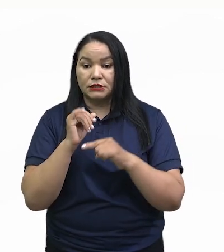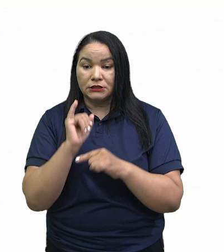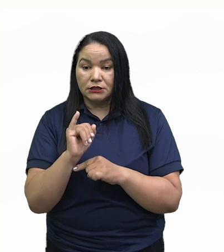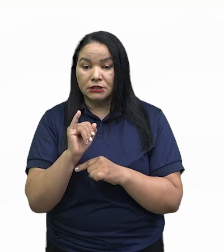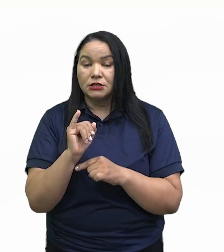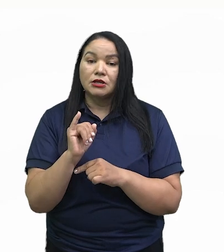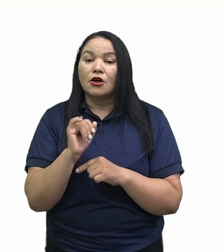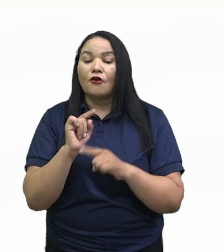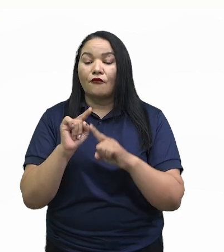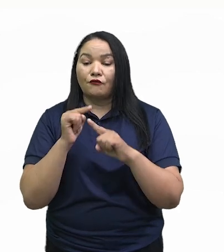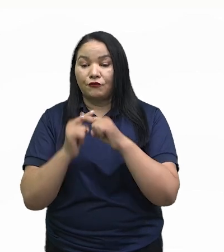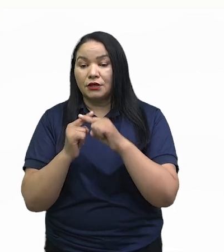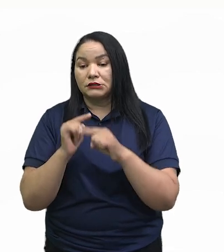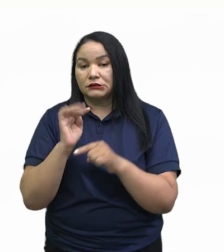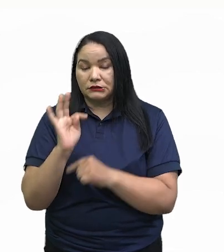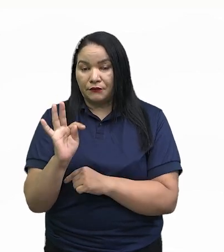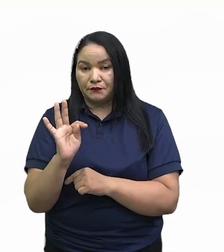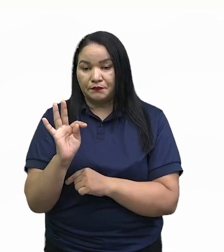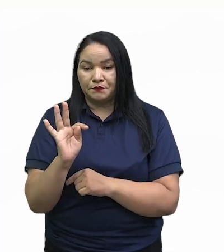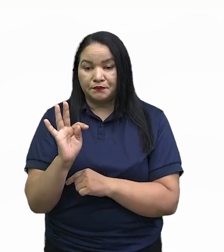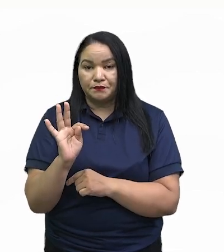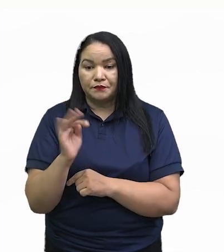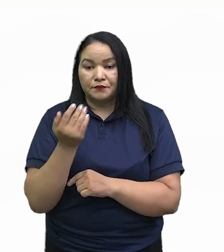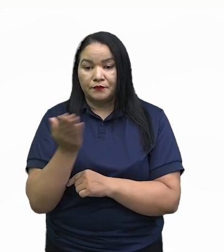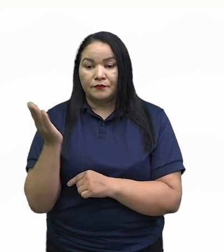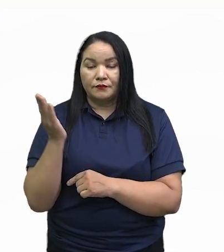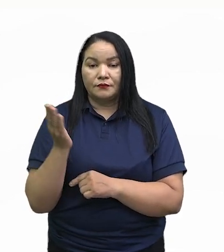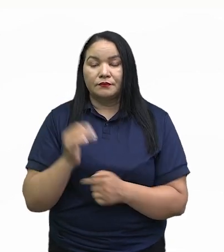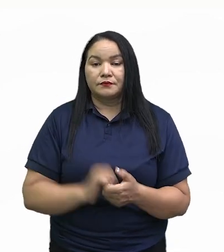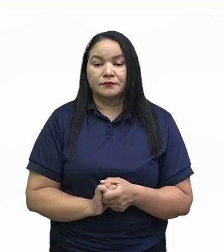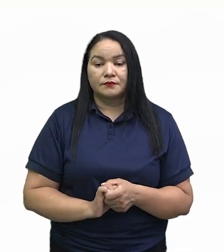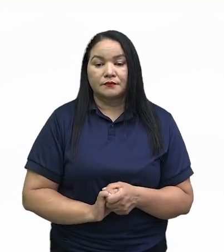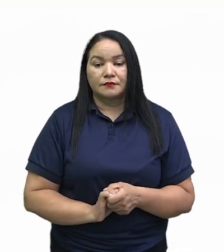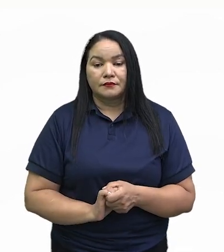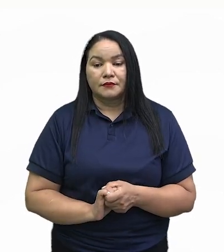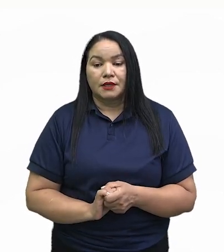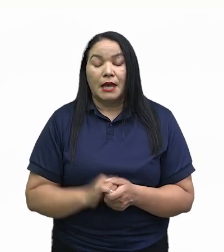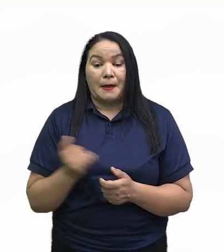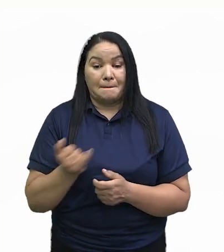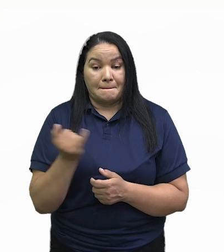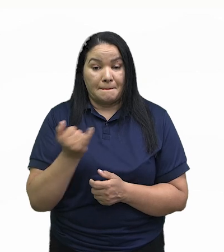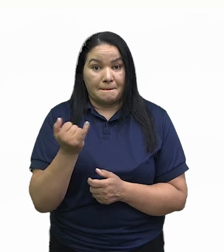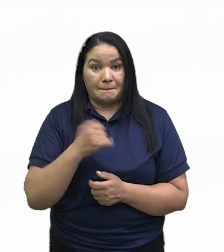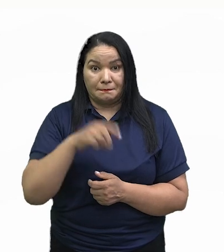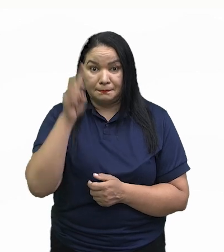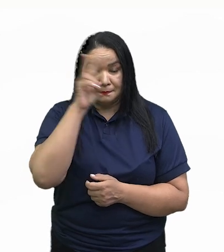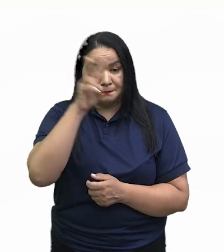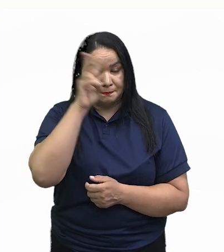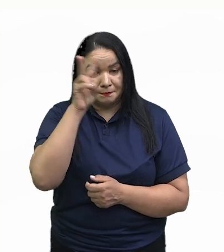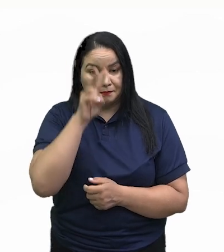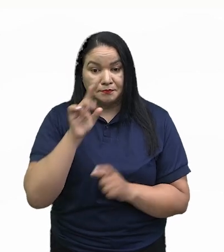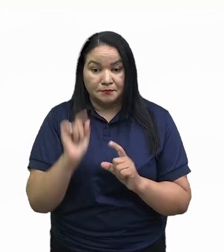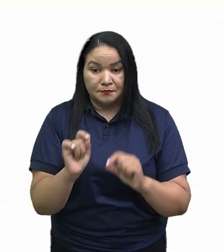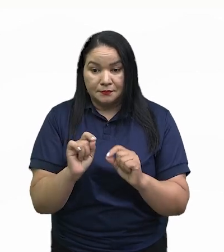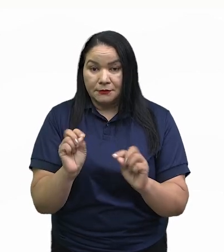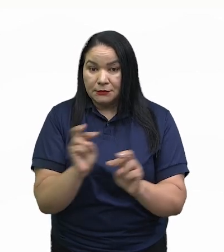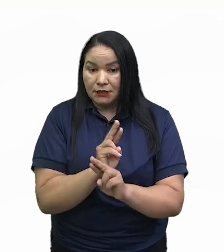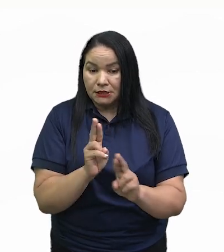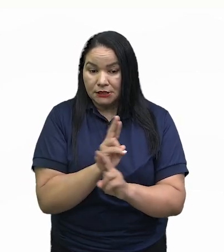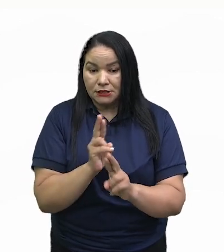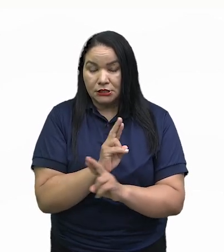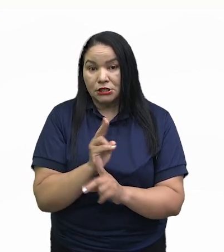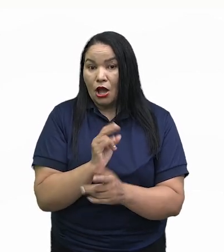multiplicado pela taxa, multiplicado pelo tempo. E o que é importante aqui lembrar em relação a